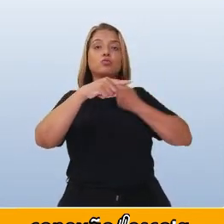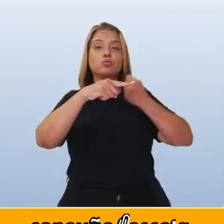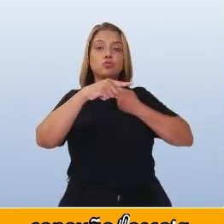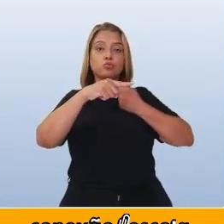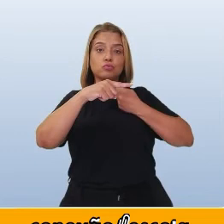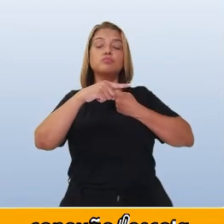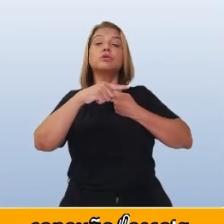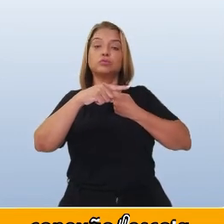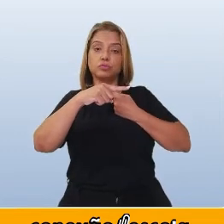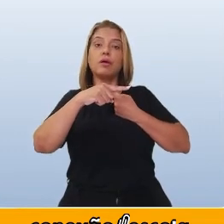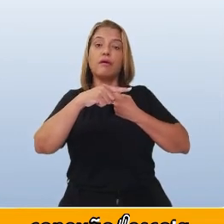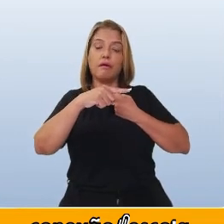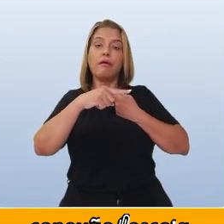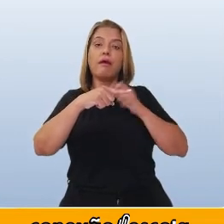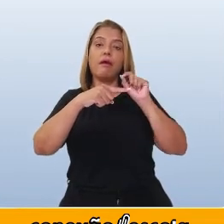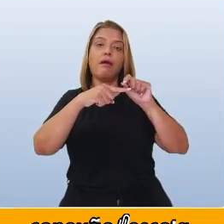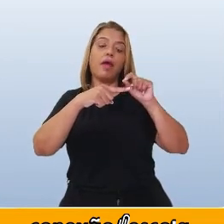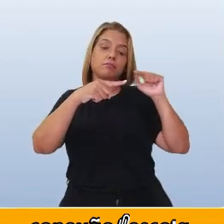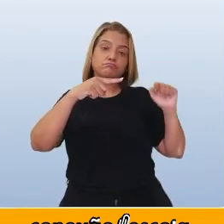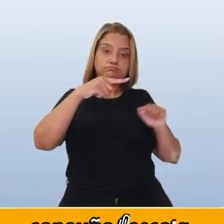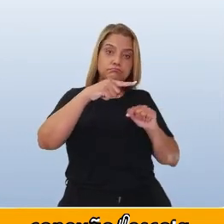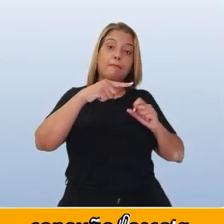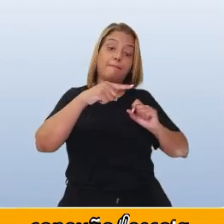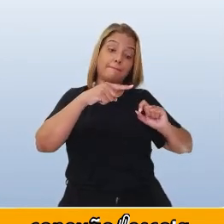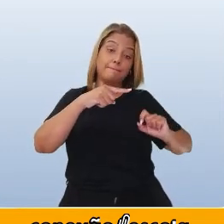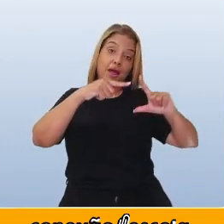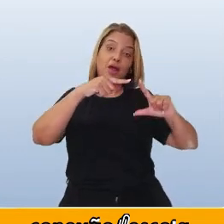impróprias, não.